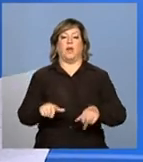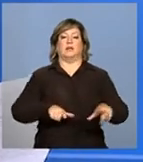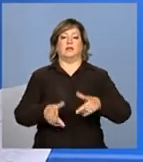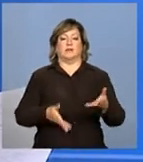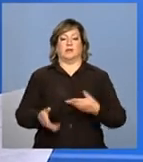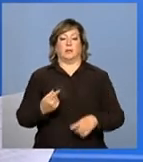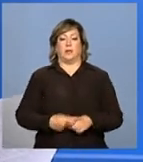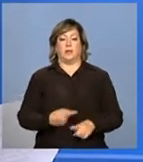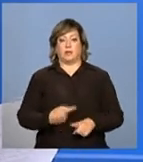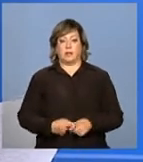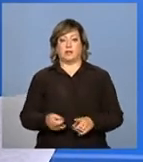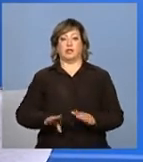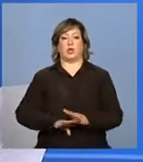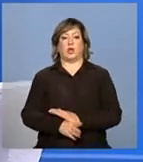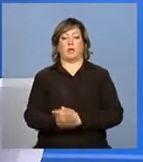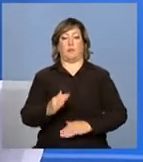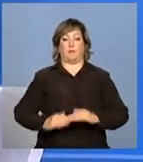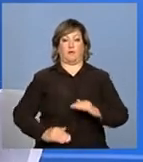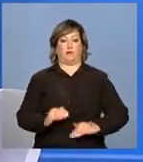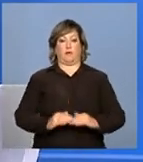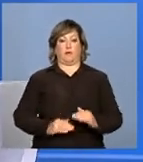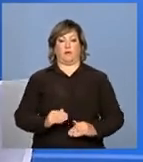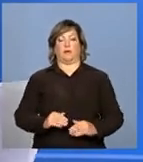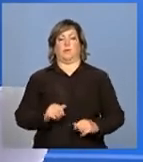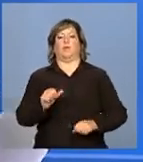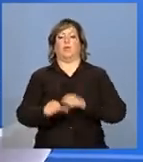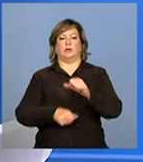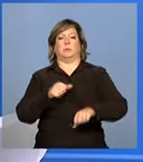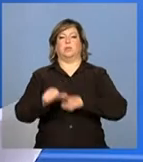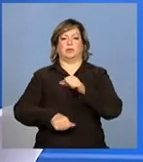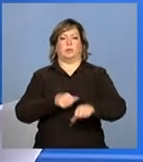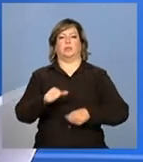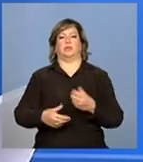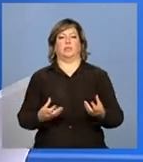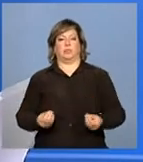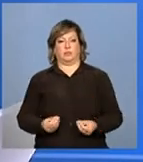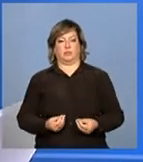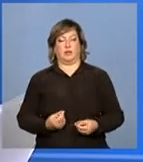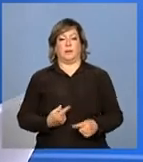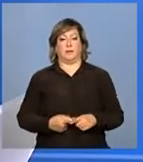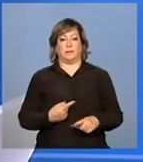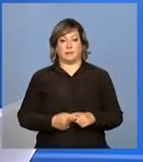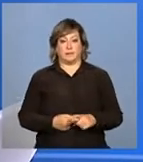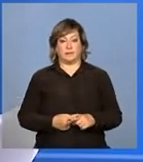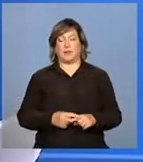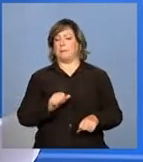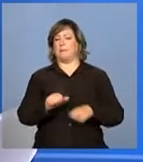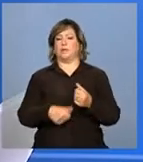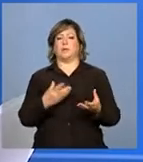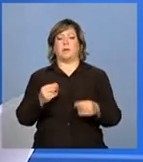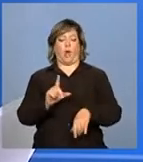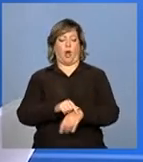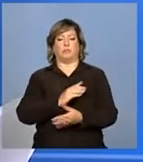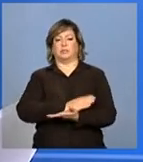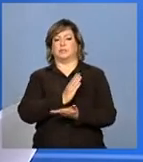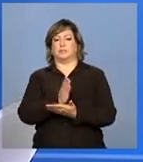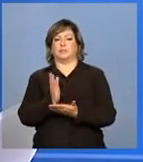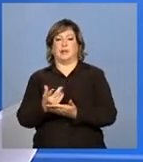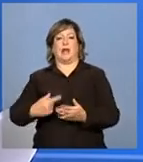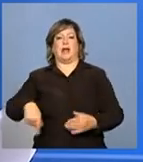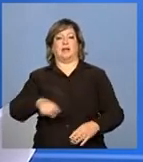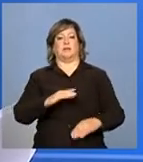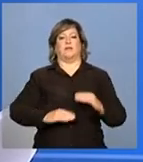pois se tornam profissionais rotativos sem falar na mudança constante de horários desses profissionais